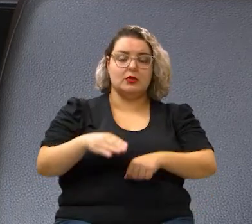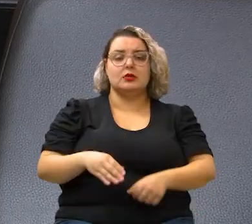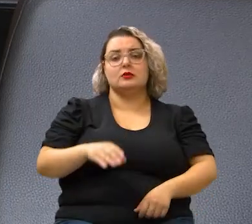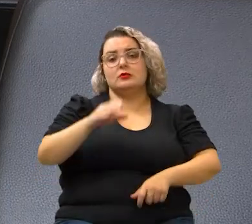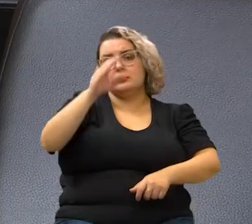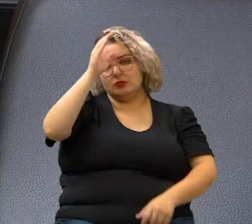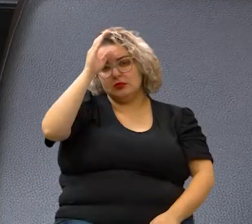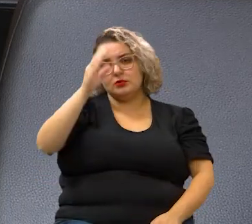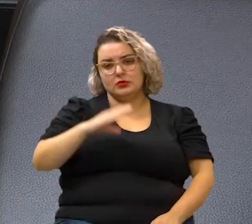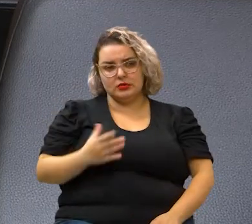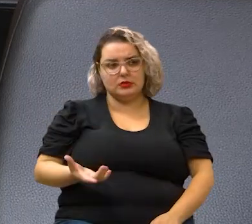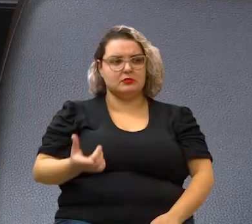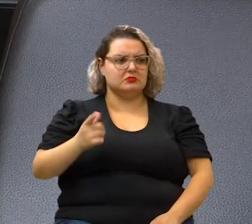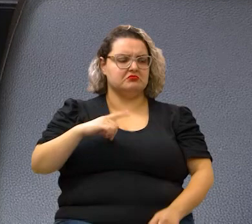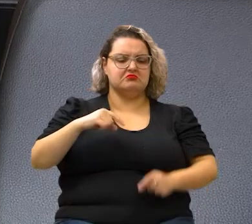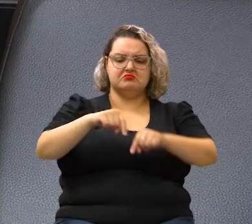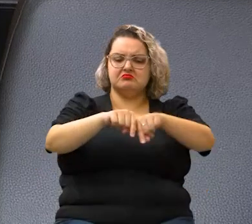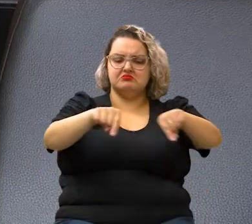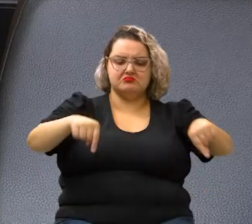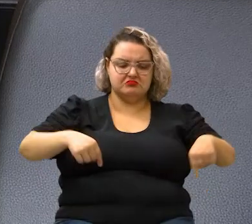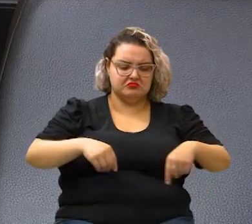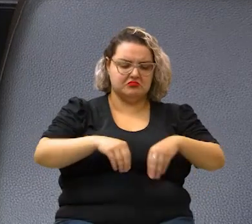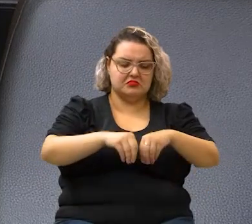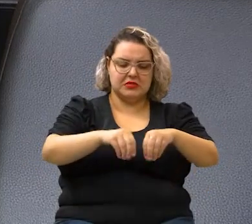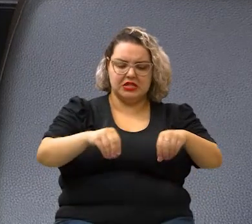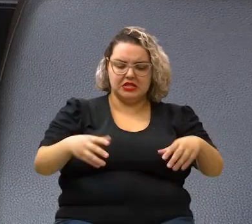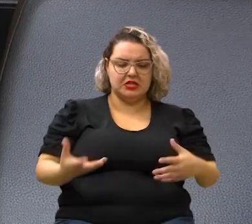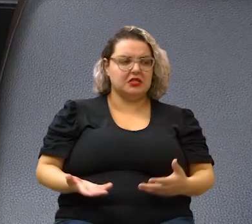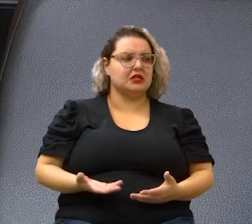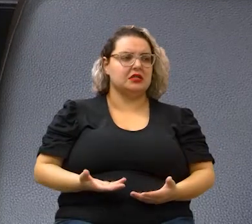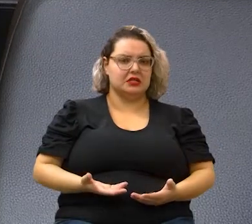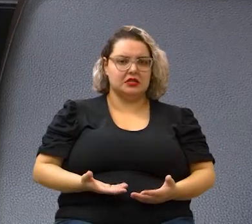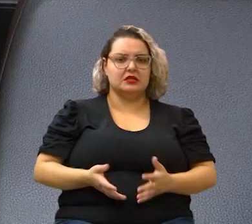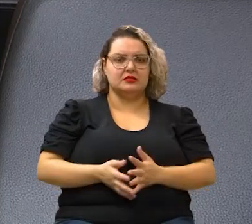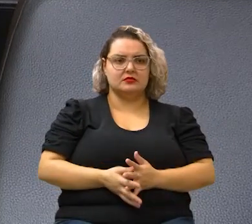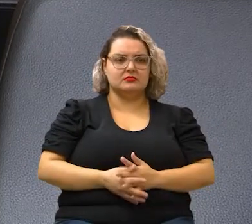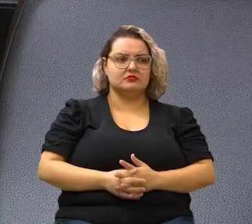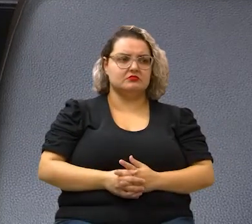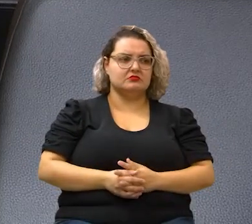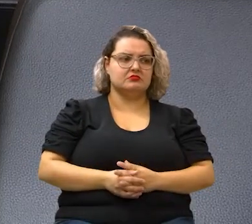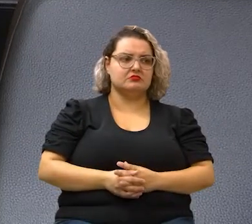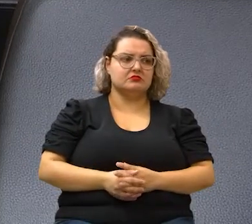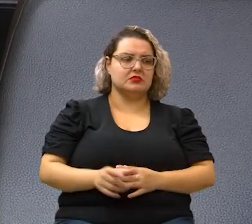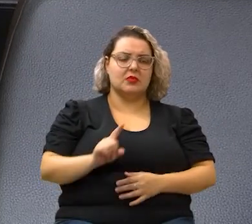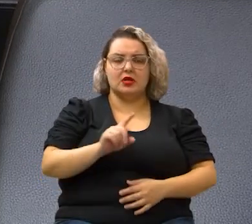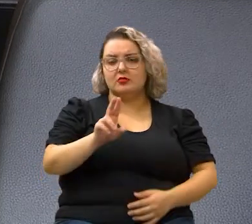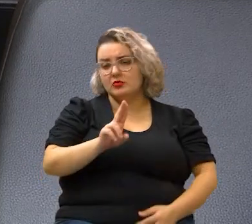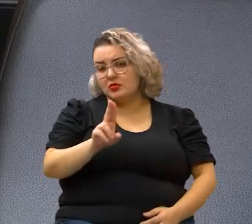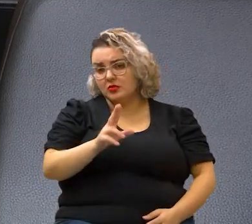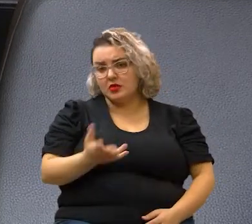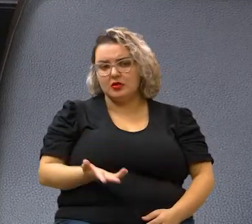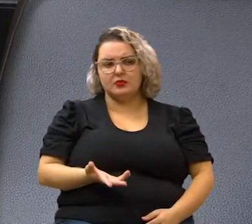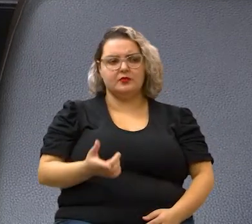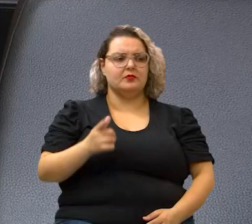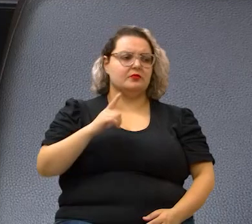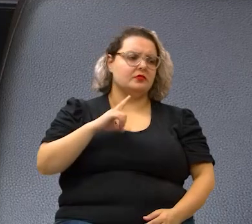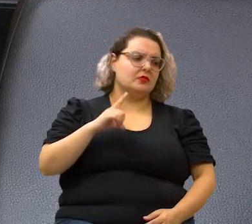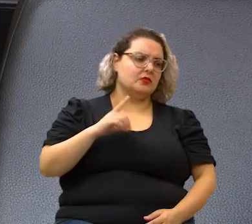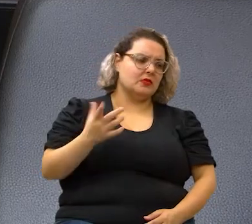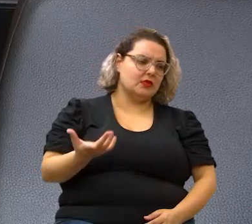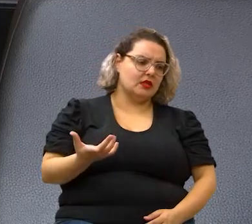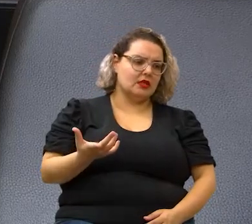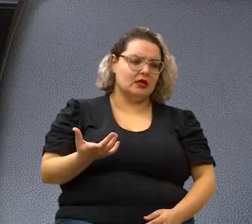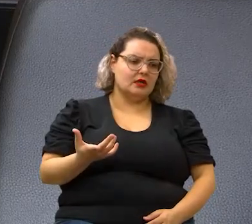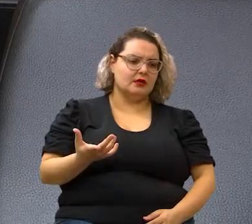transmitir assim ao munícipe. Tem desde terreno, né, que que não está sendo